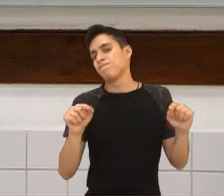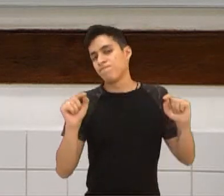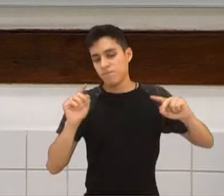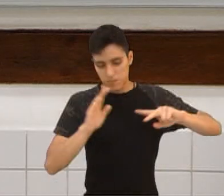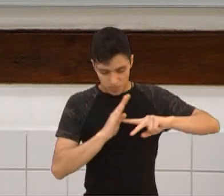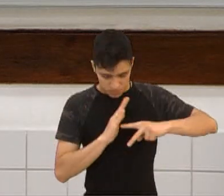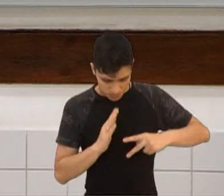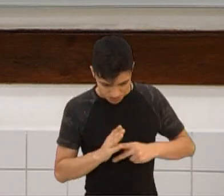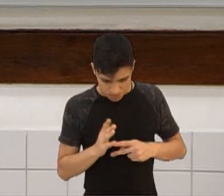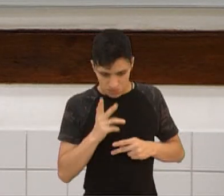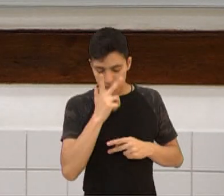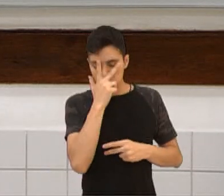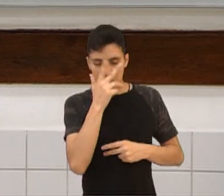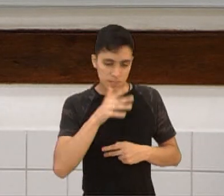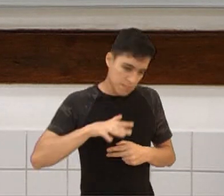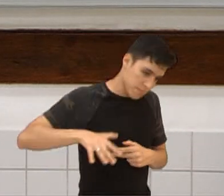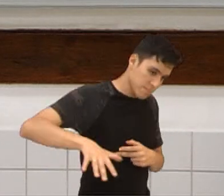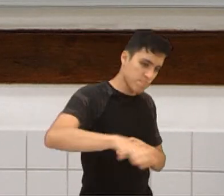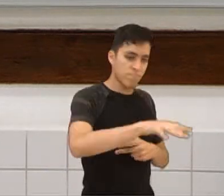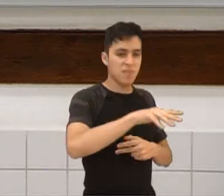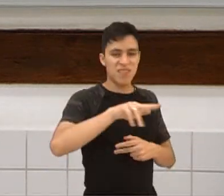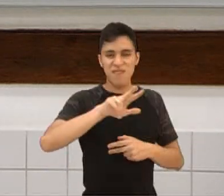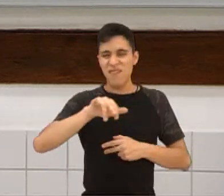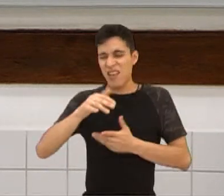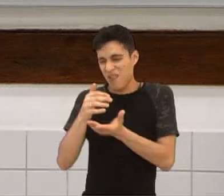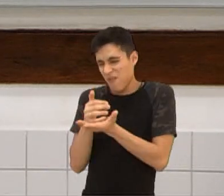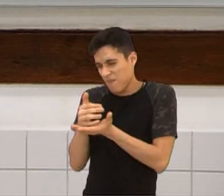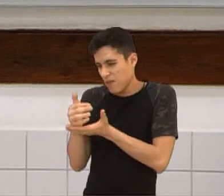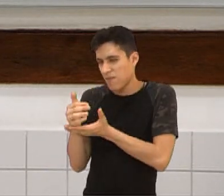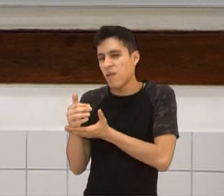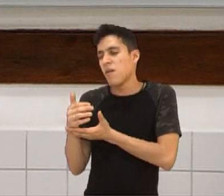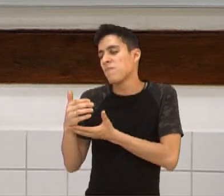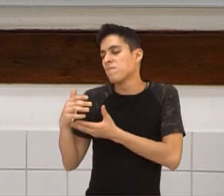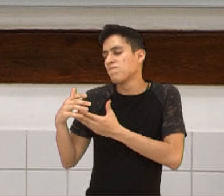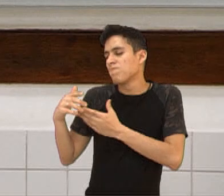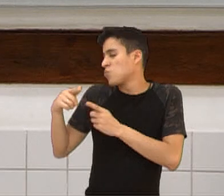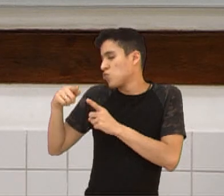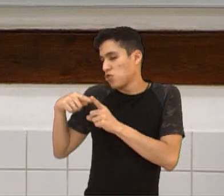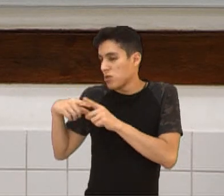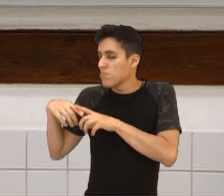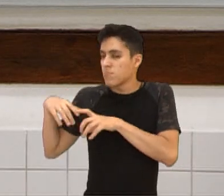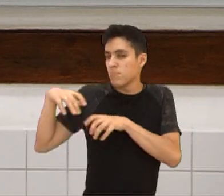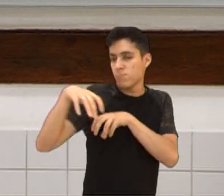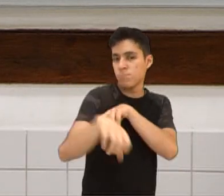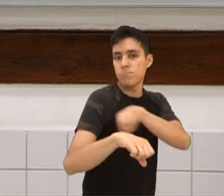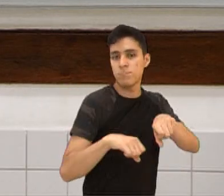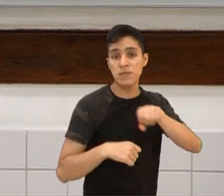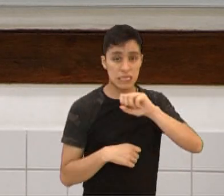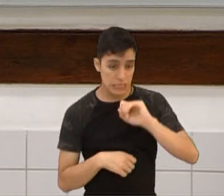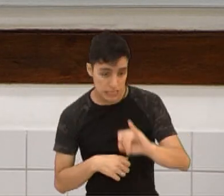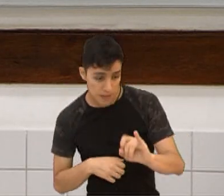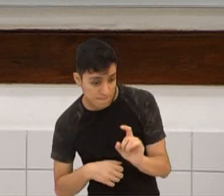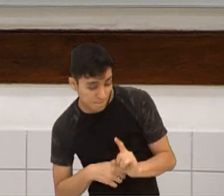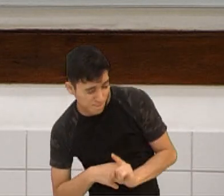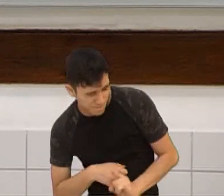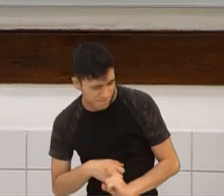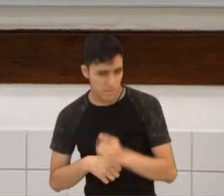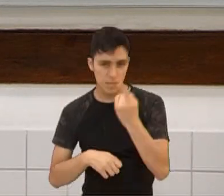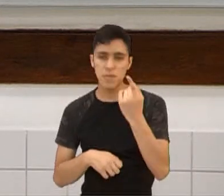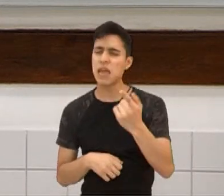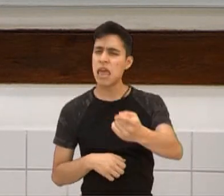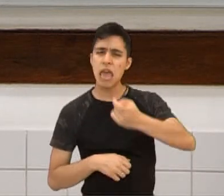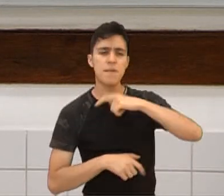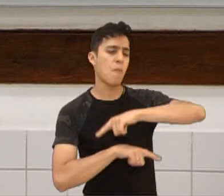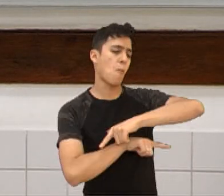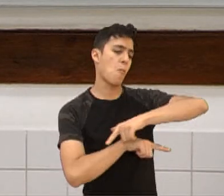quando uma área vai ser colonizada. Se essa área que vai ser colonizada ela é estéril, ou seja, ela nunca teve vida lá,